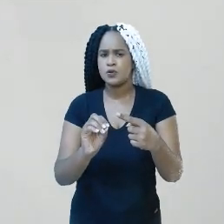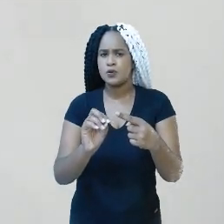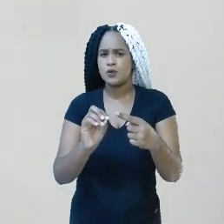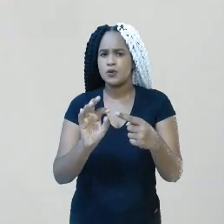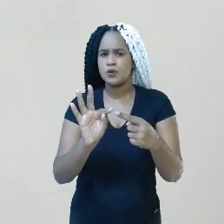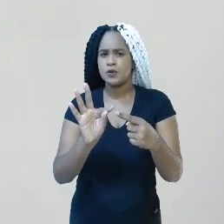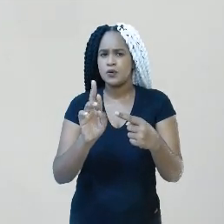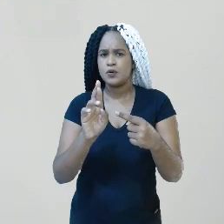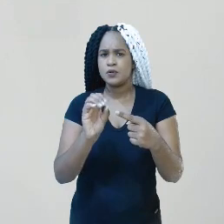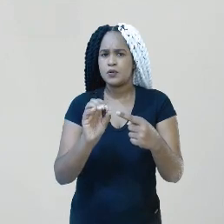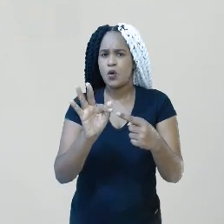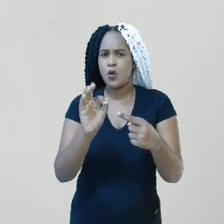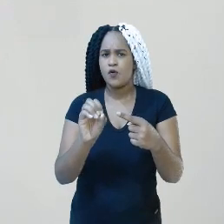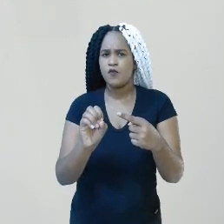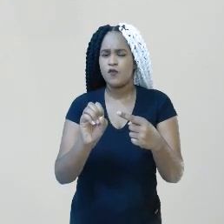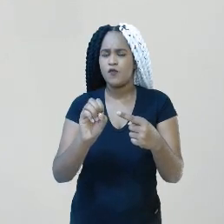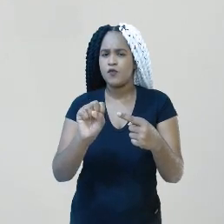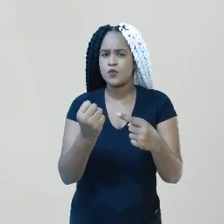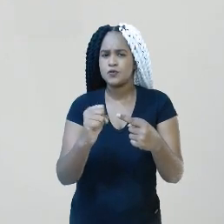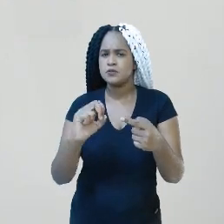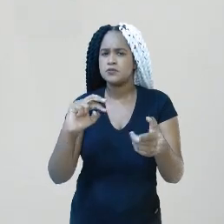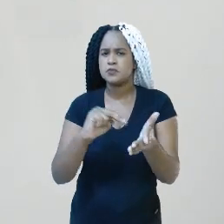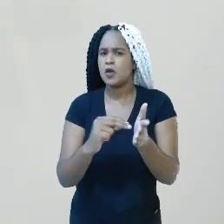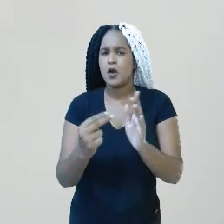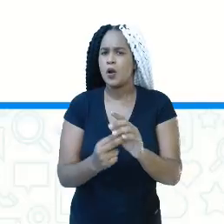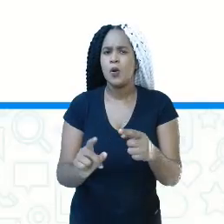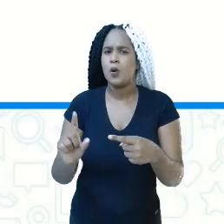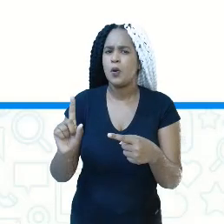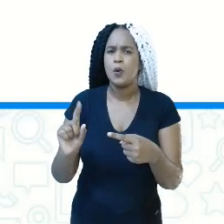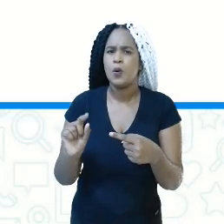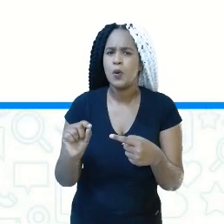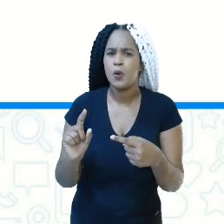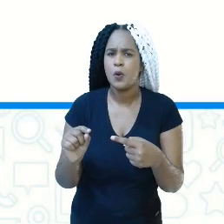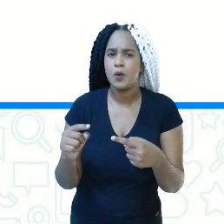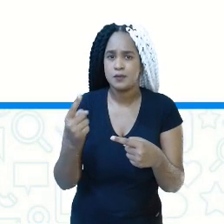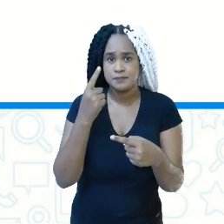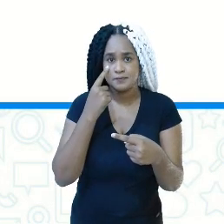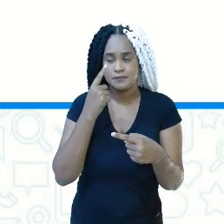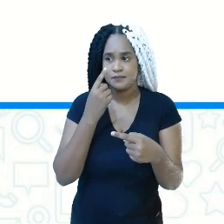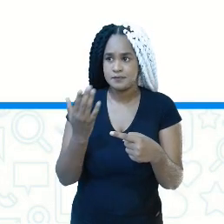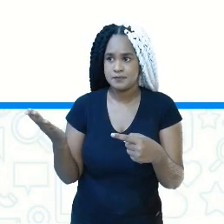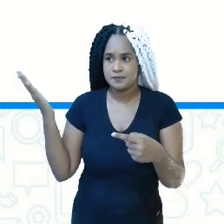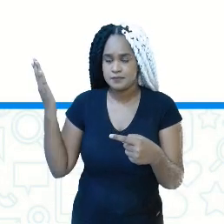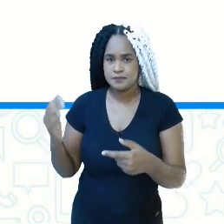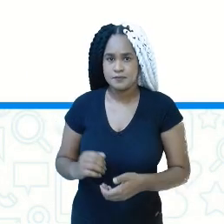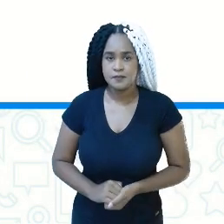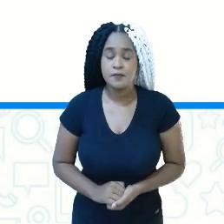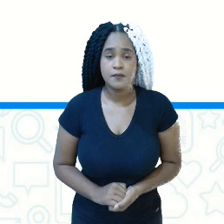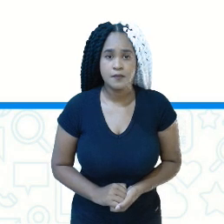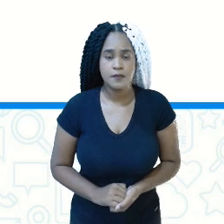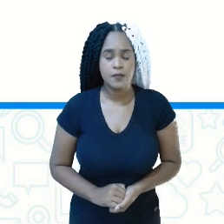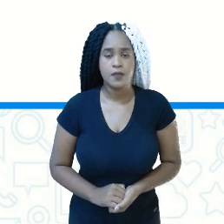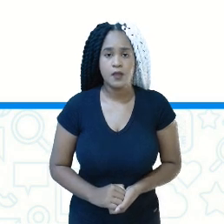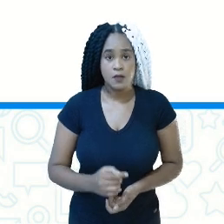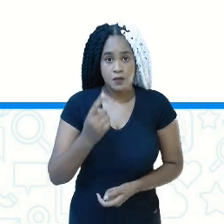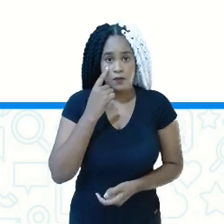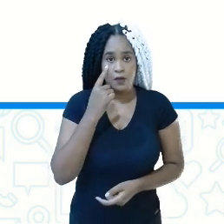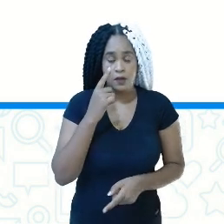O que significa essa palavra? Vamos ver aqui, ó. Os seres autótrofos, também conhecidos